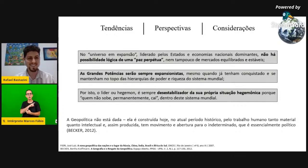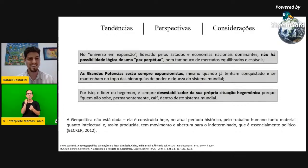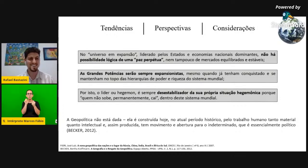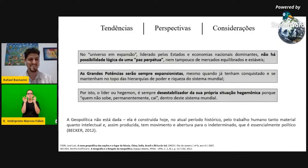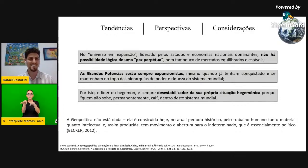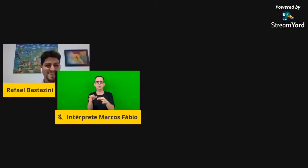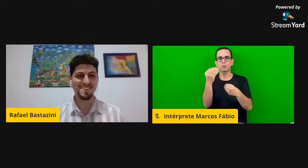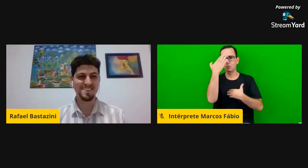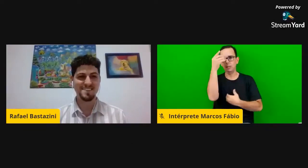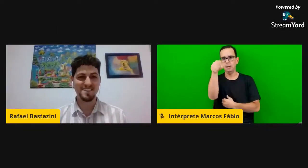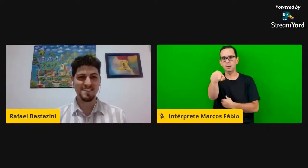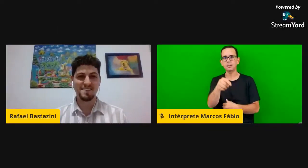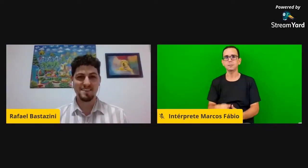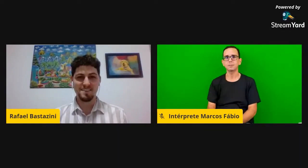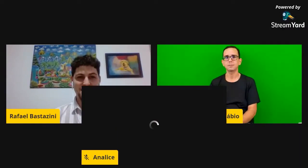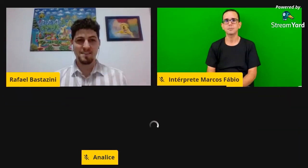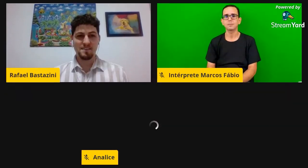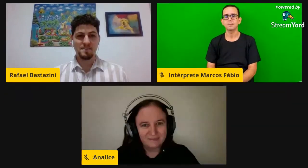obrigado.